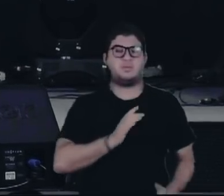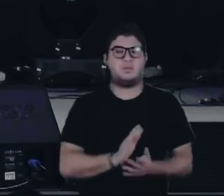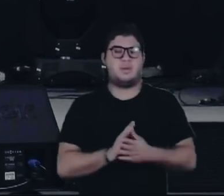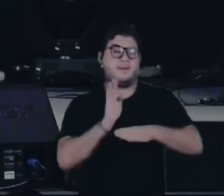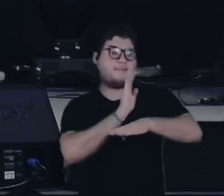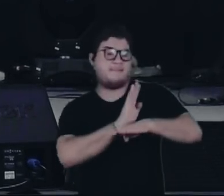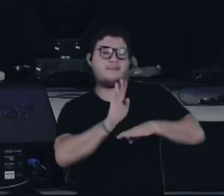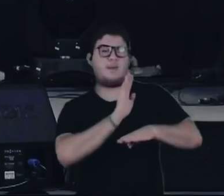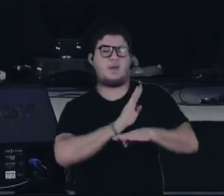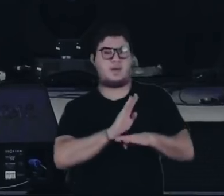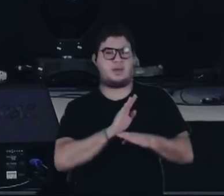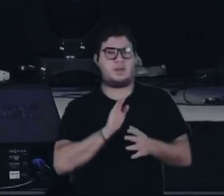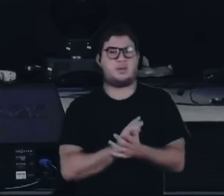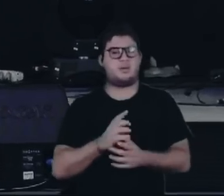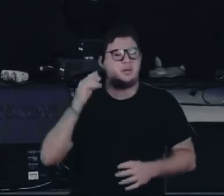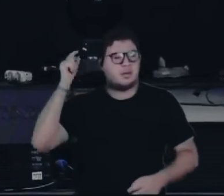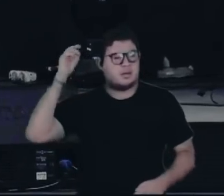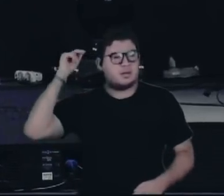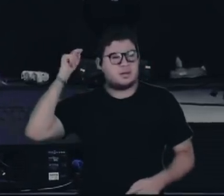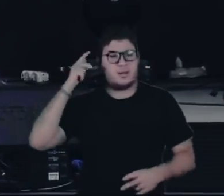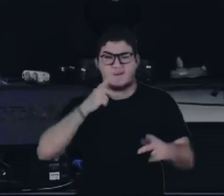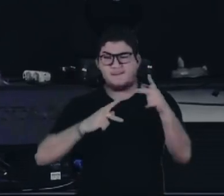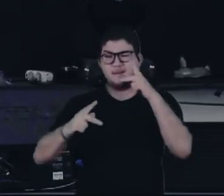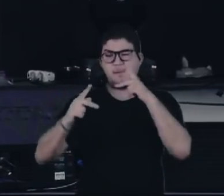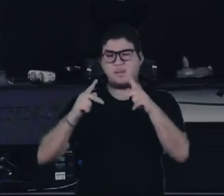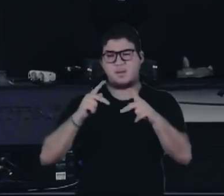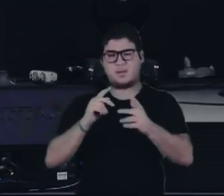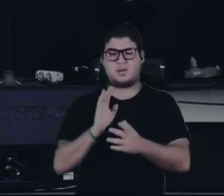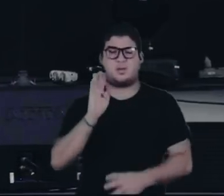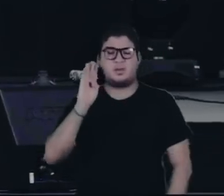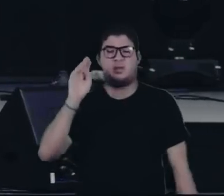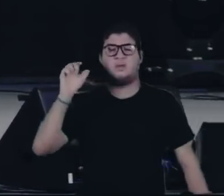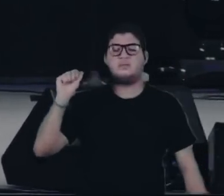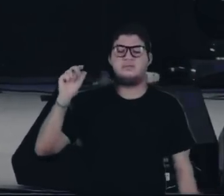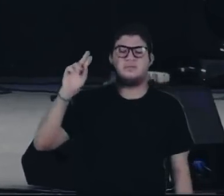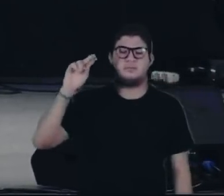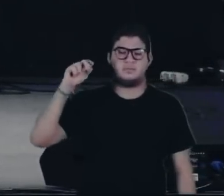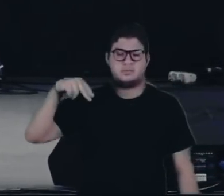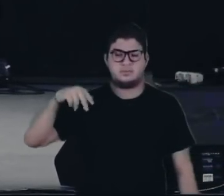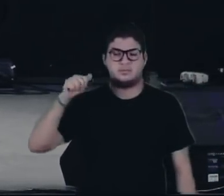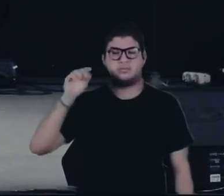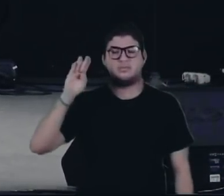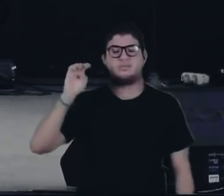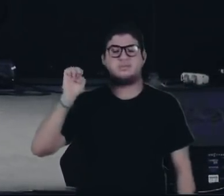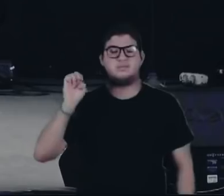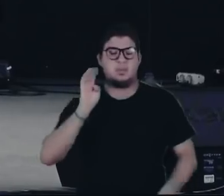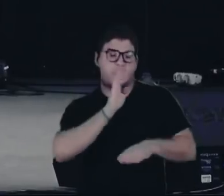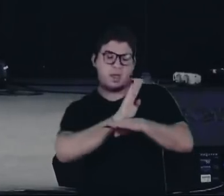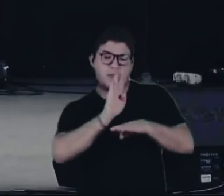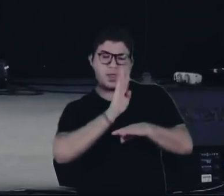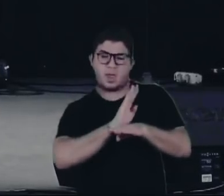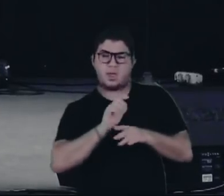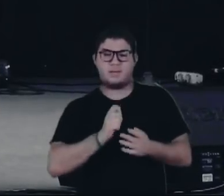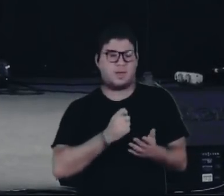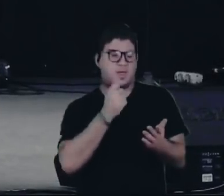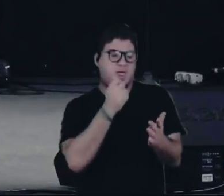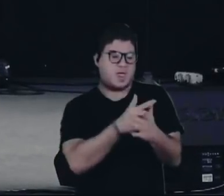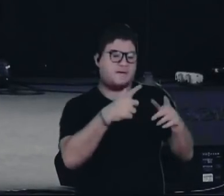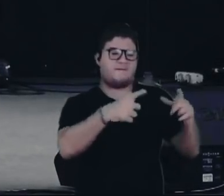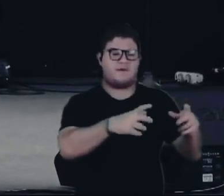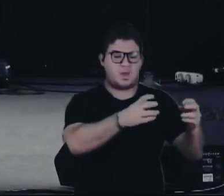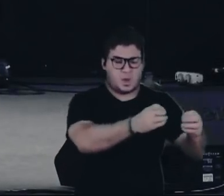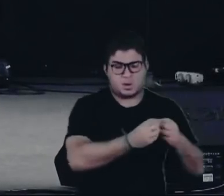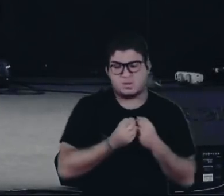Barnabé, há algum tempo a gente estava pregando sobre isso, falando, Barnabé pegou, vendeu um terreno e colocou tudo aos pés